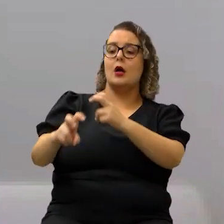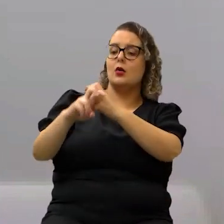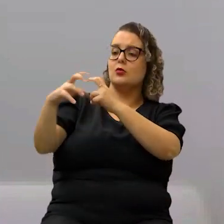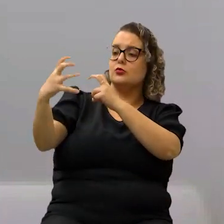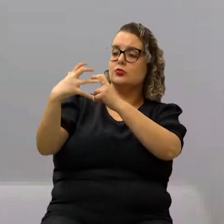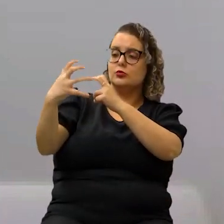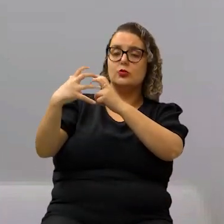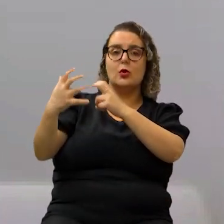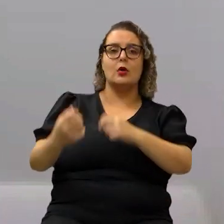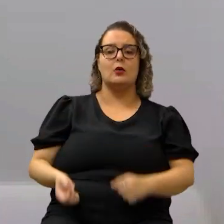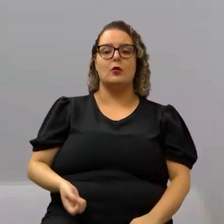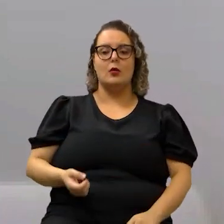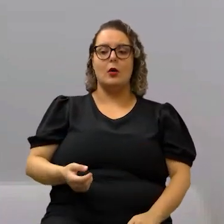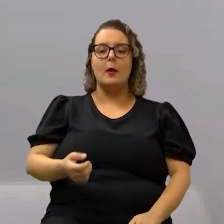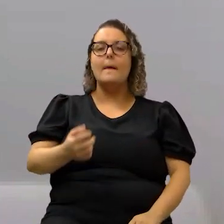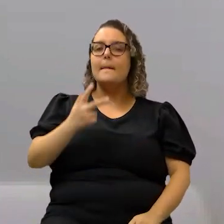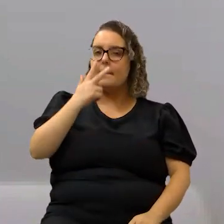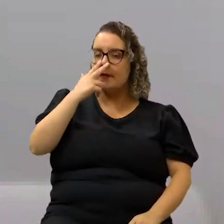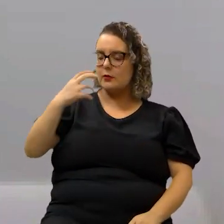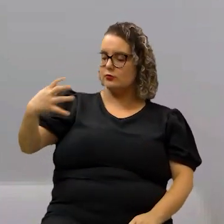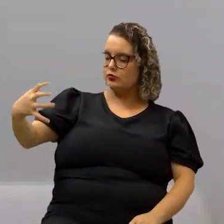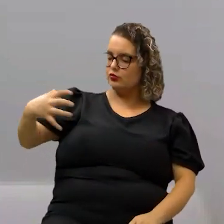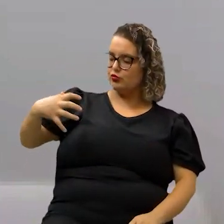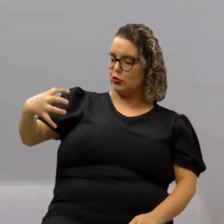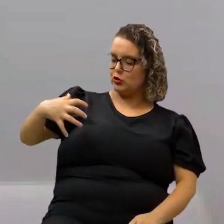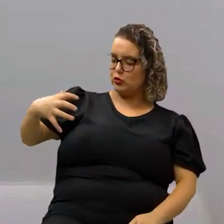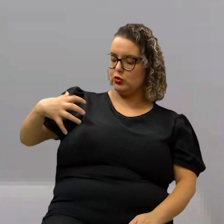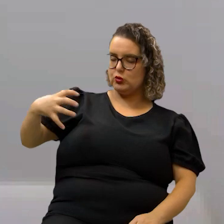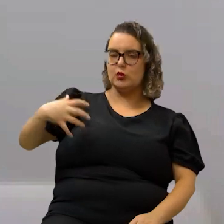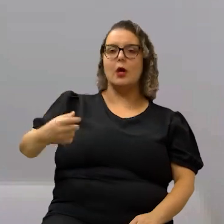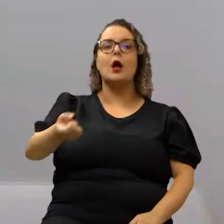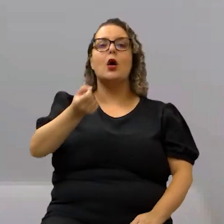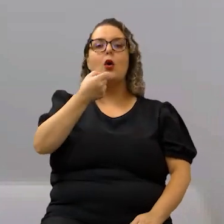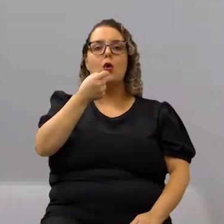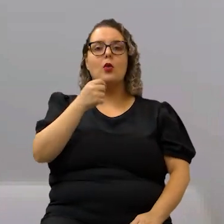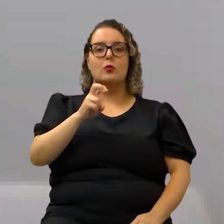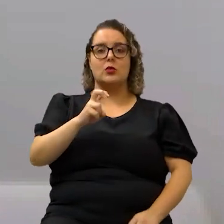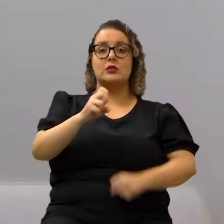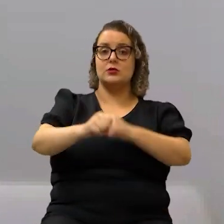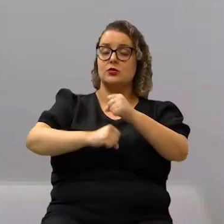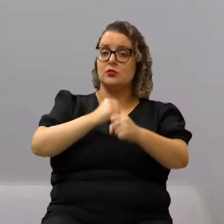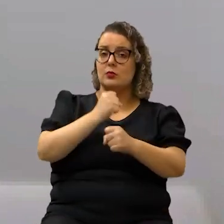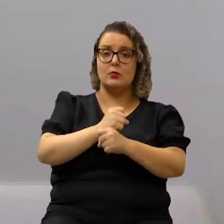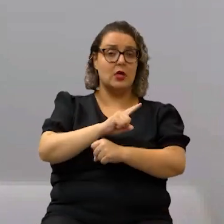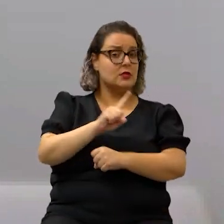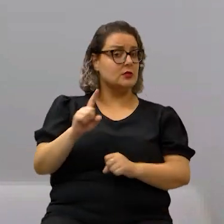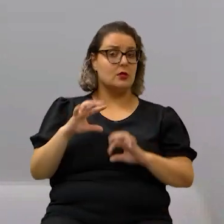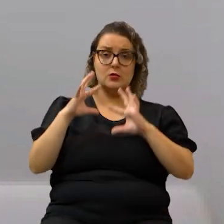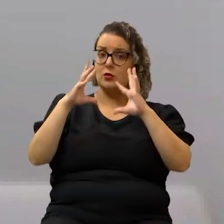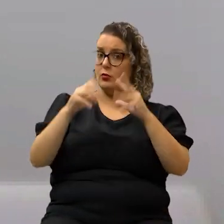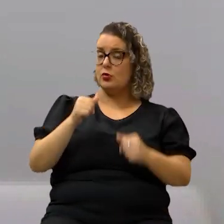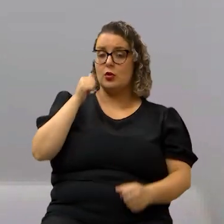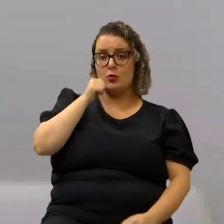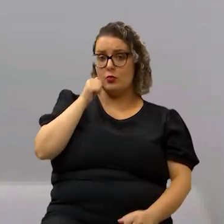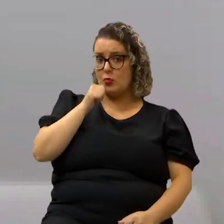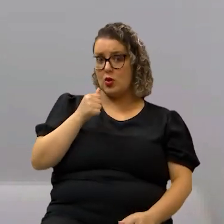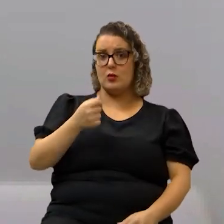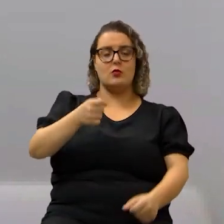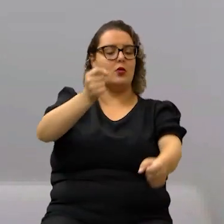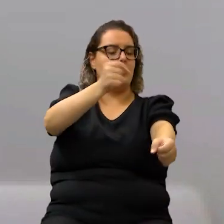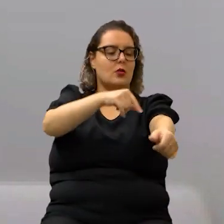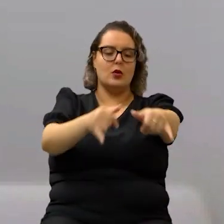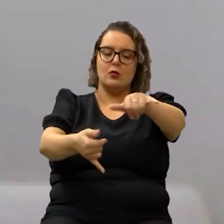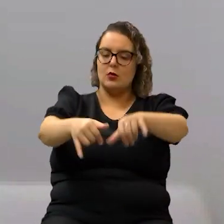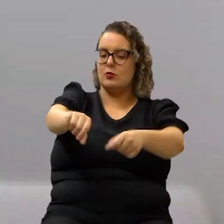a radioterapia, que é como se fosse um banho de luz da mama, e depois tomar um remédio durante 5 anos. Mas nem todas as mulheres vão